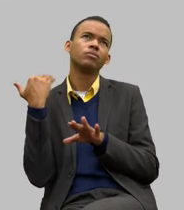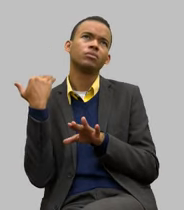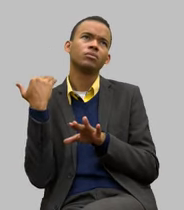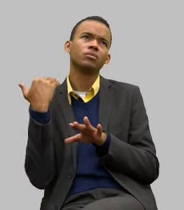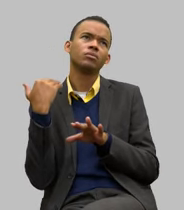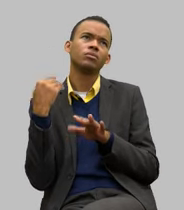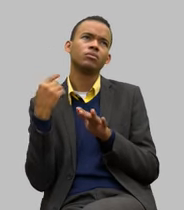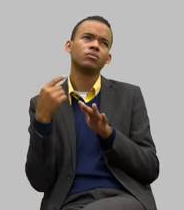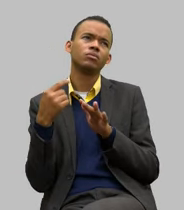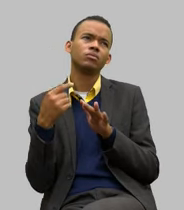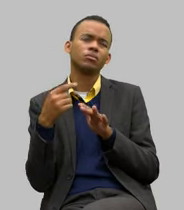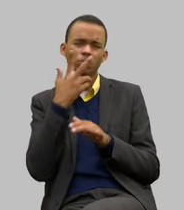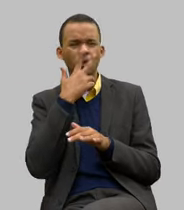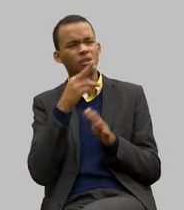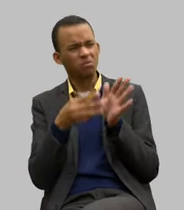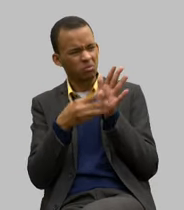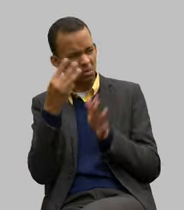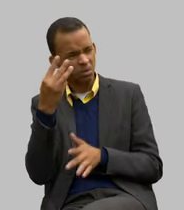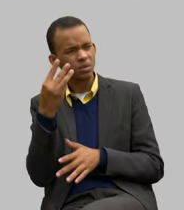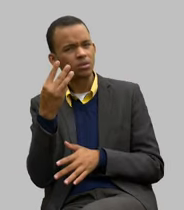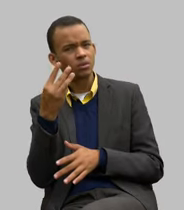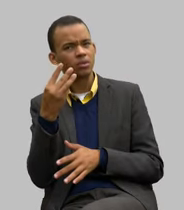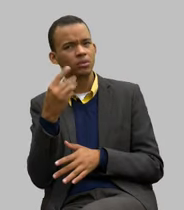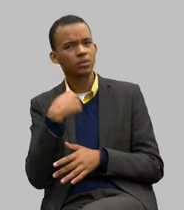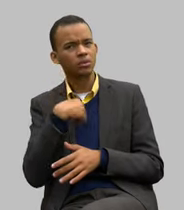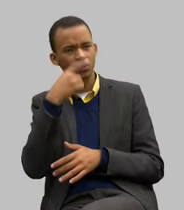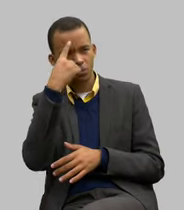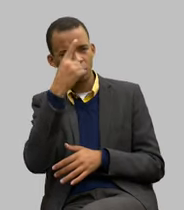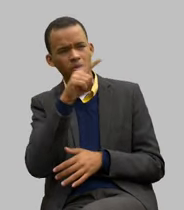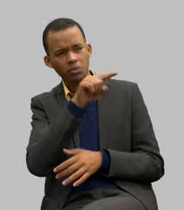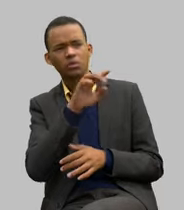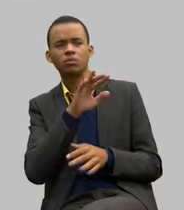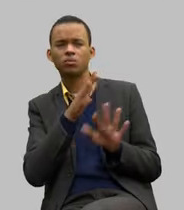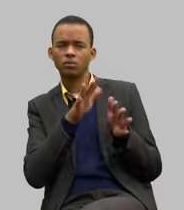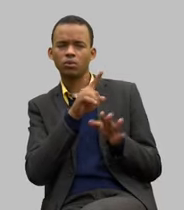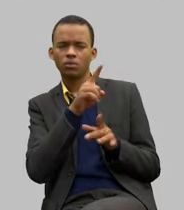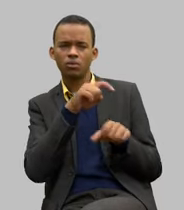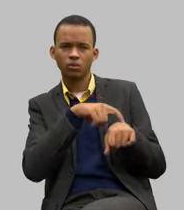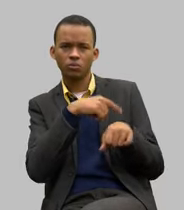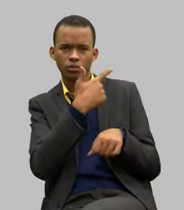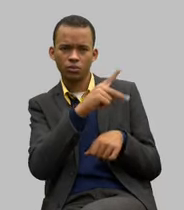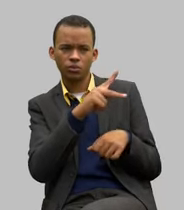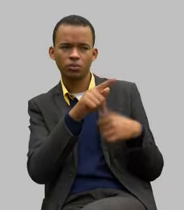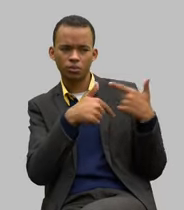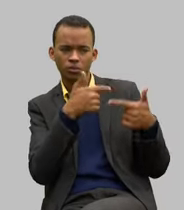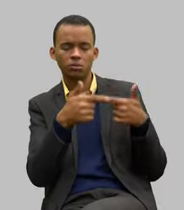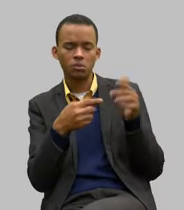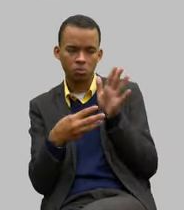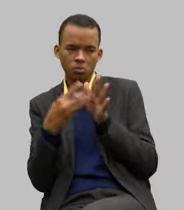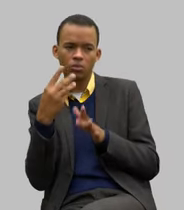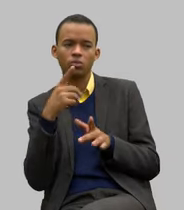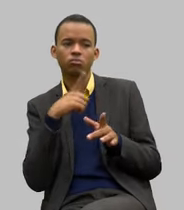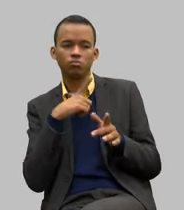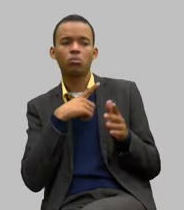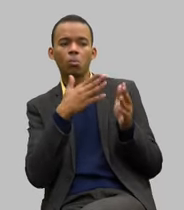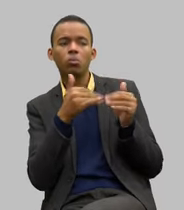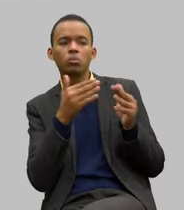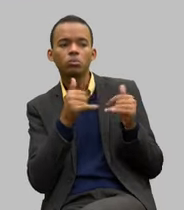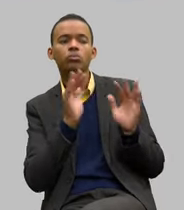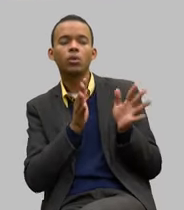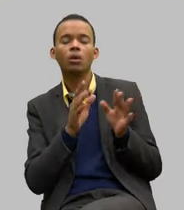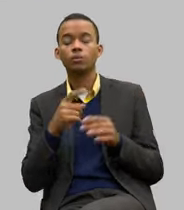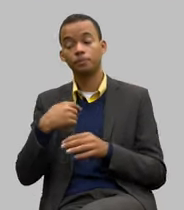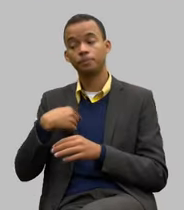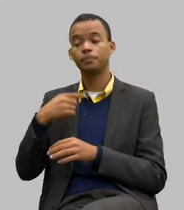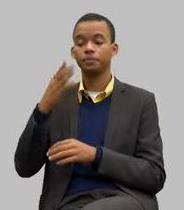sim três né três pelo tempo que senhor tá lá pelo menos mais umas três vezes é eu acredito Deputado que até o próximo nosso Assembleia fiscaliza já